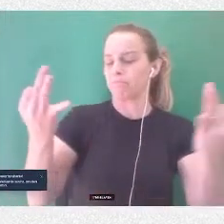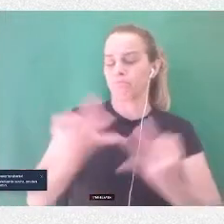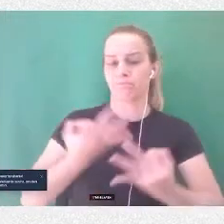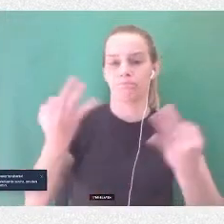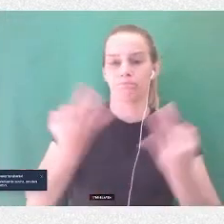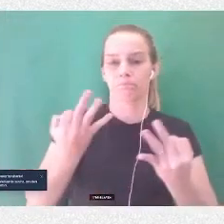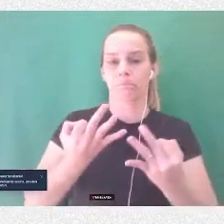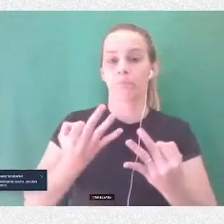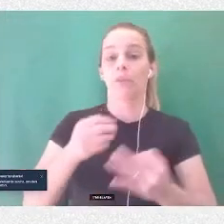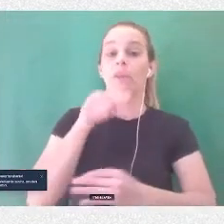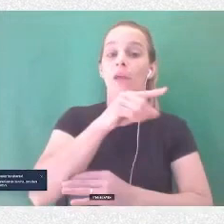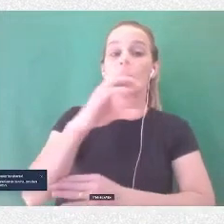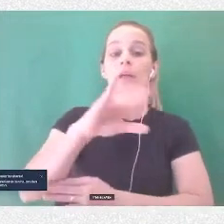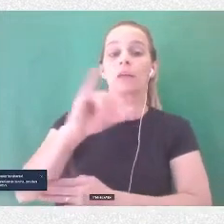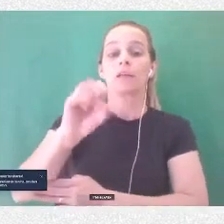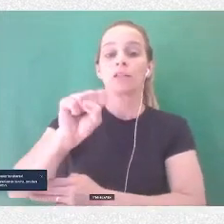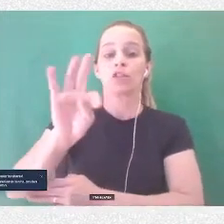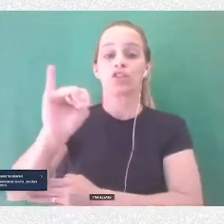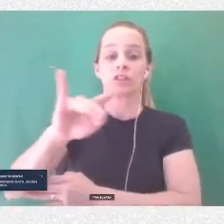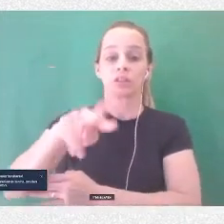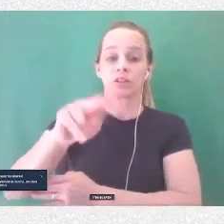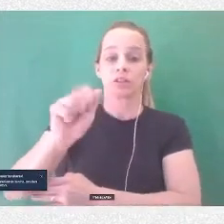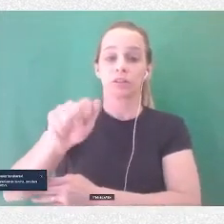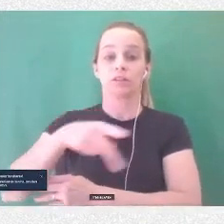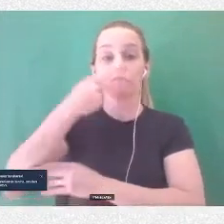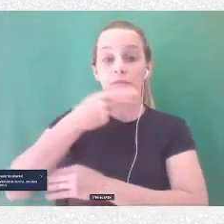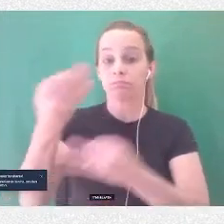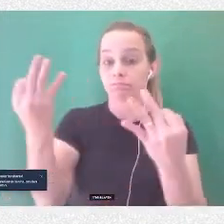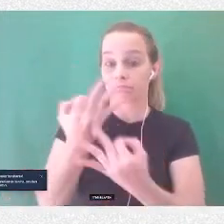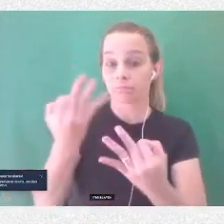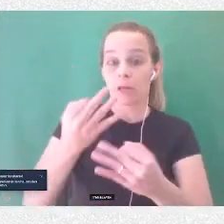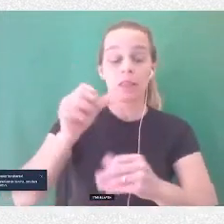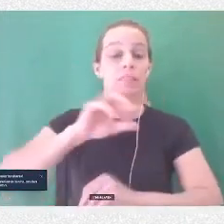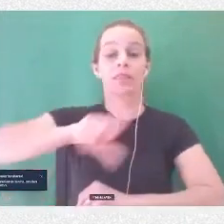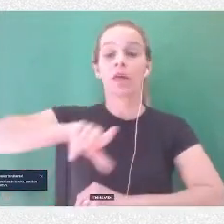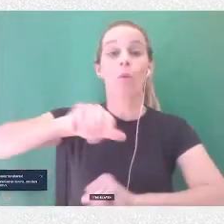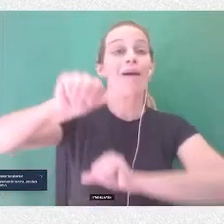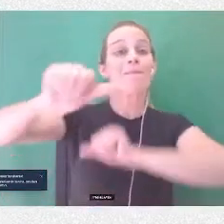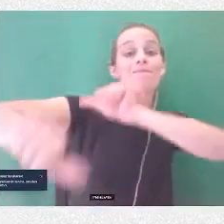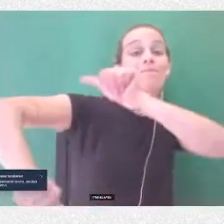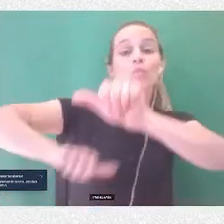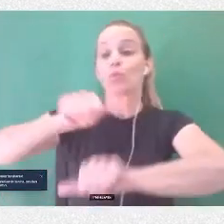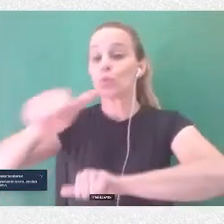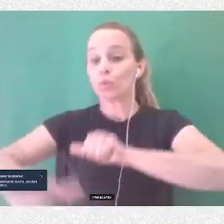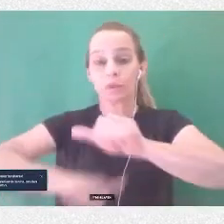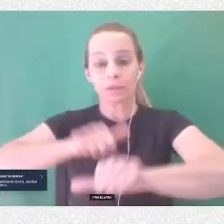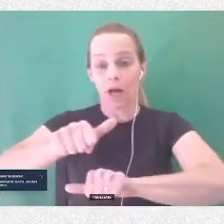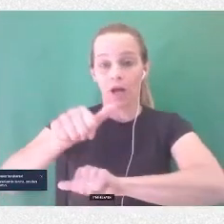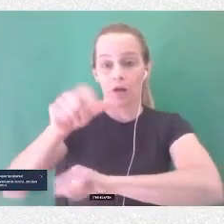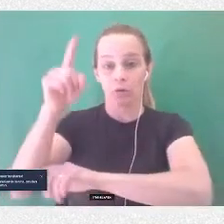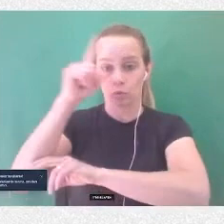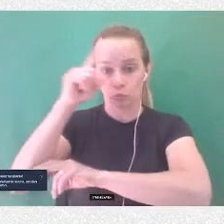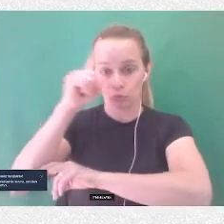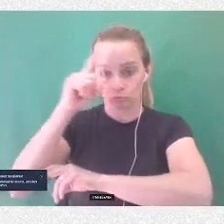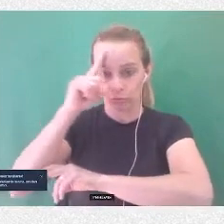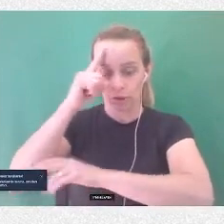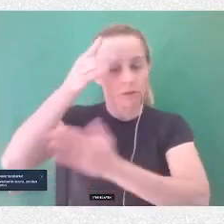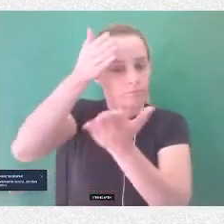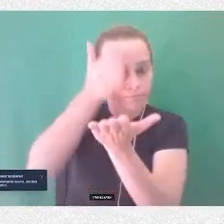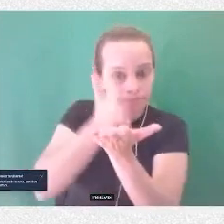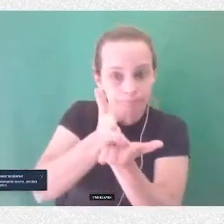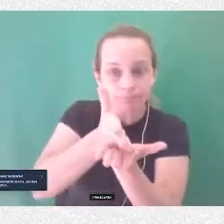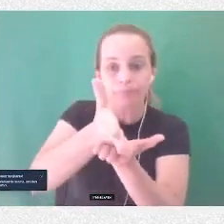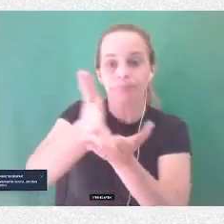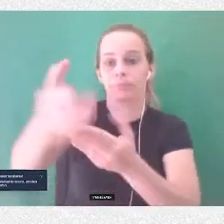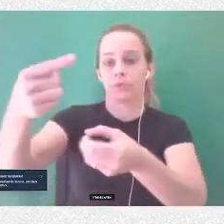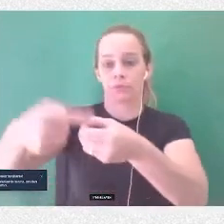Cristina bem colocou aqui, a ideia não é modificar em nada a rotina que já é praticada na cidade, e isso com